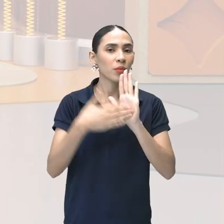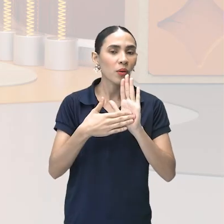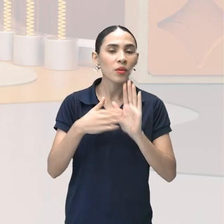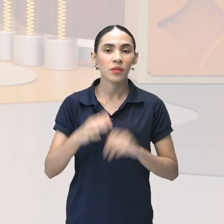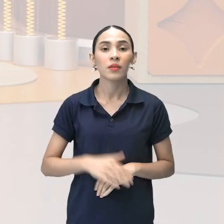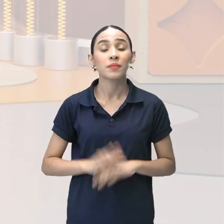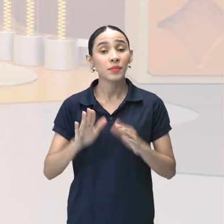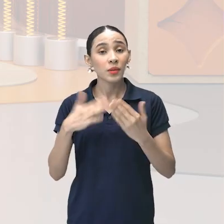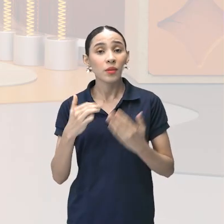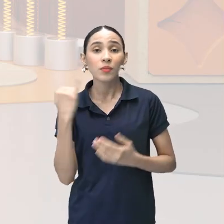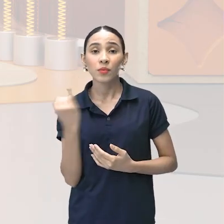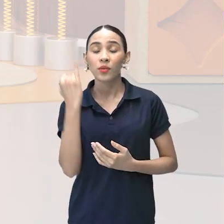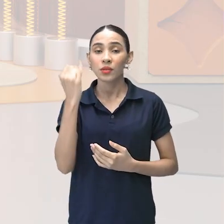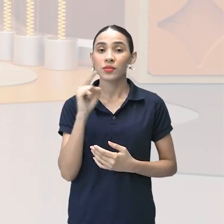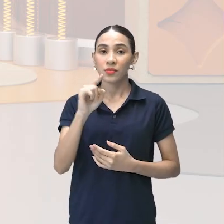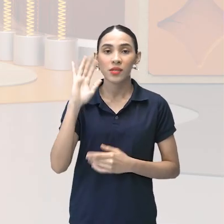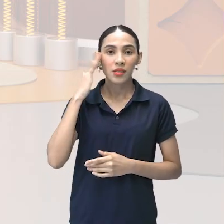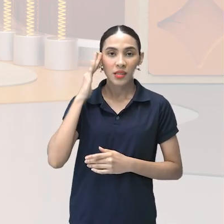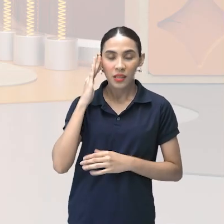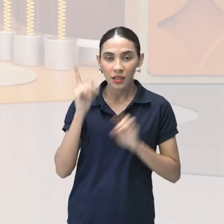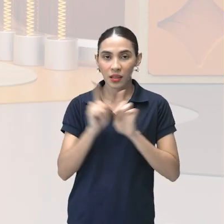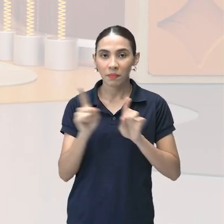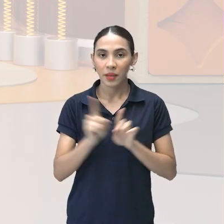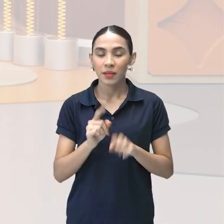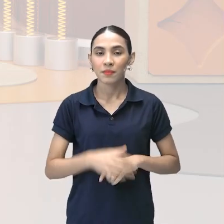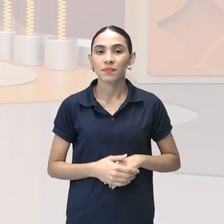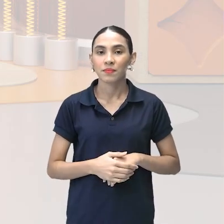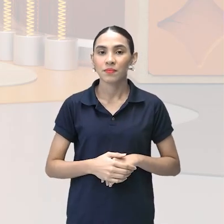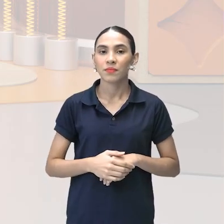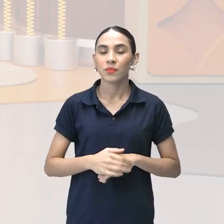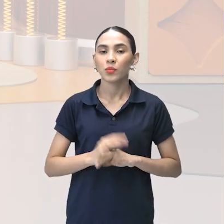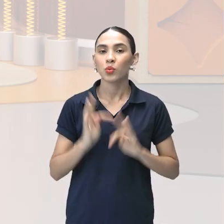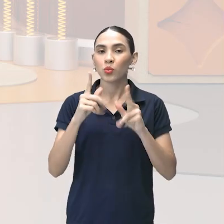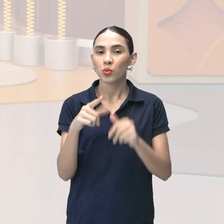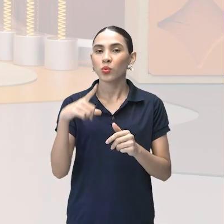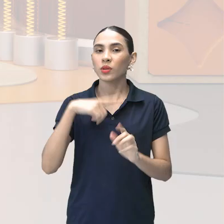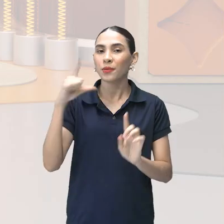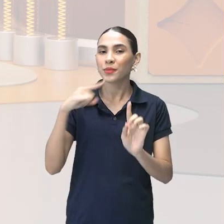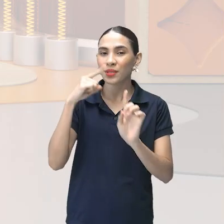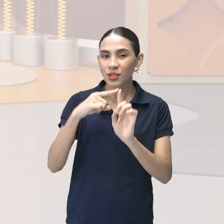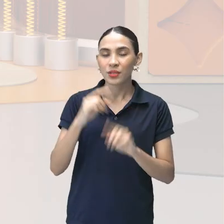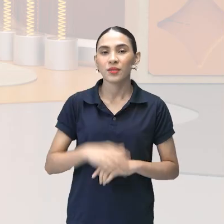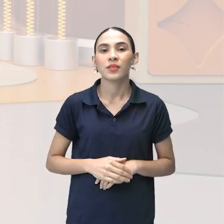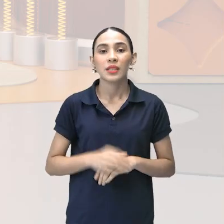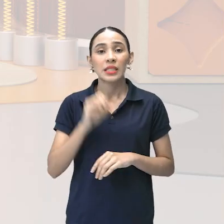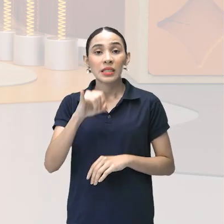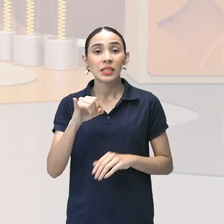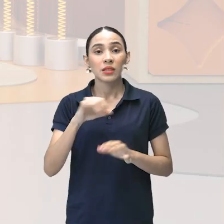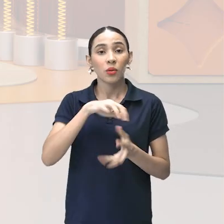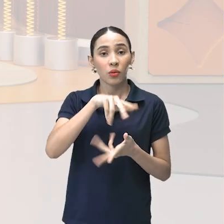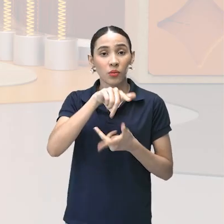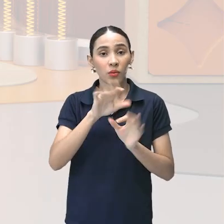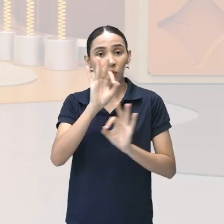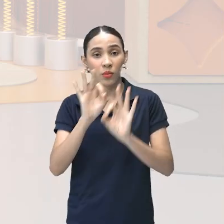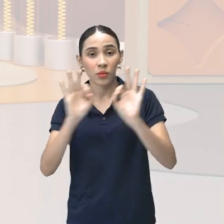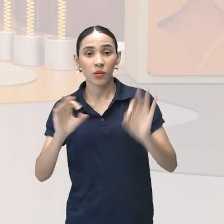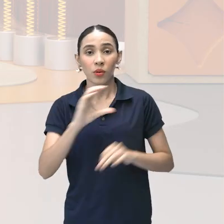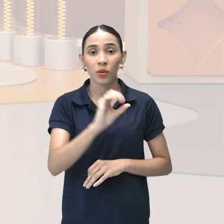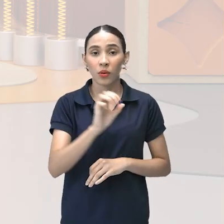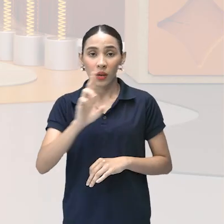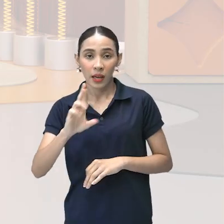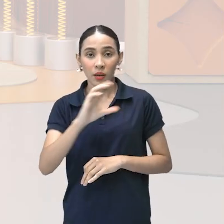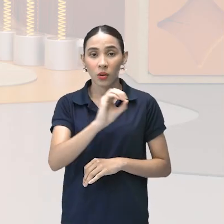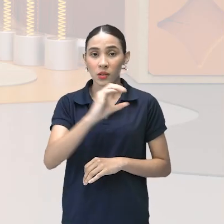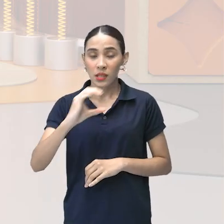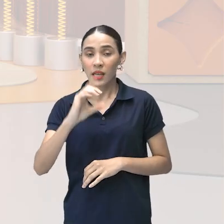propósitos? É importante vocês entenderem que para tudo a gente tem uma intencionalidade, né? Se o mundo foi dividido entre Oriente e